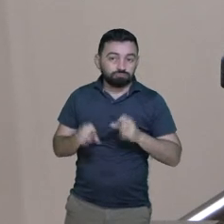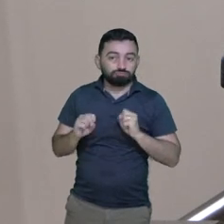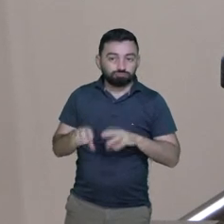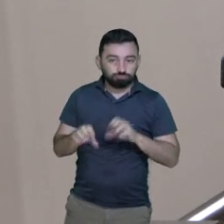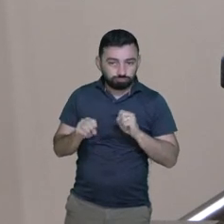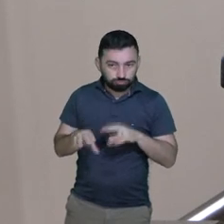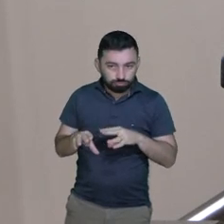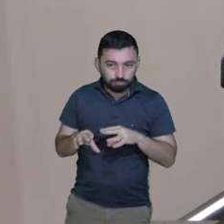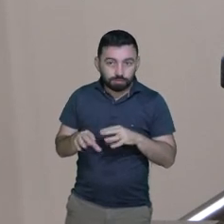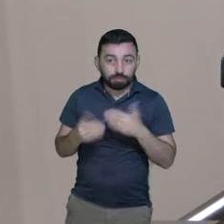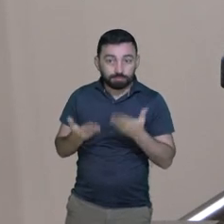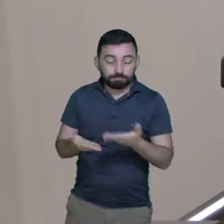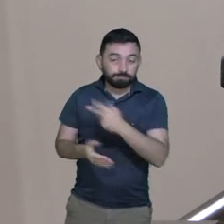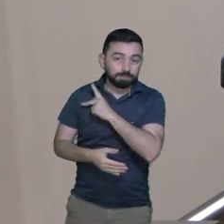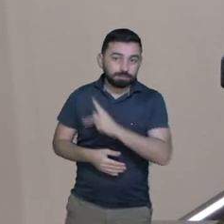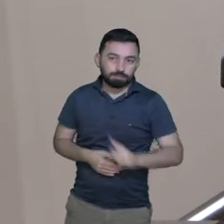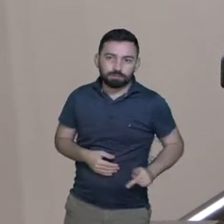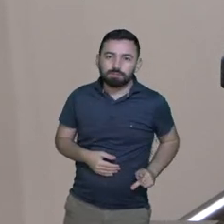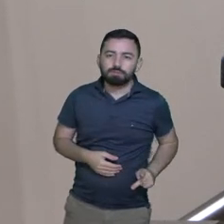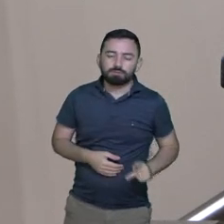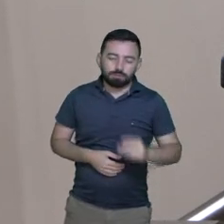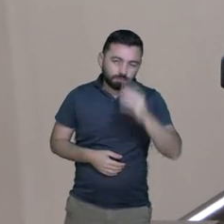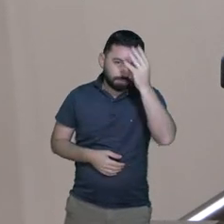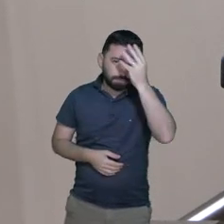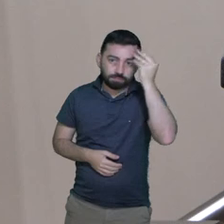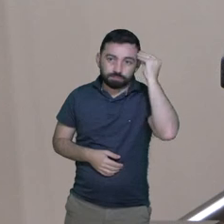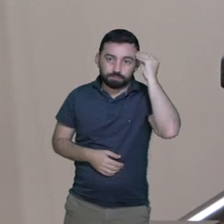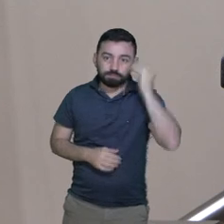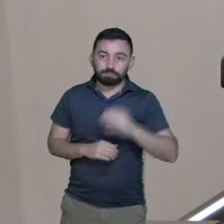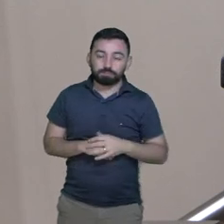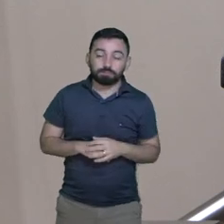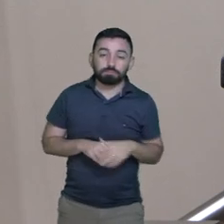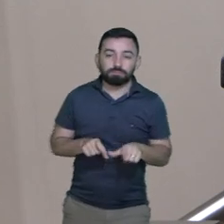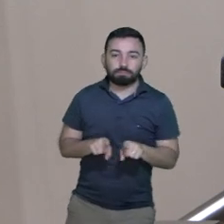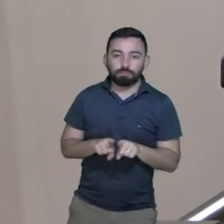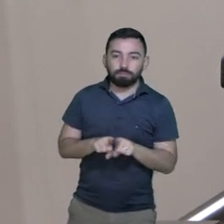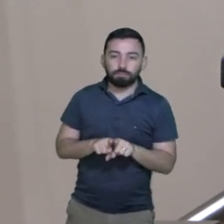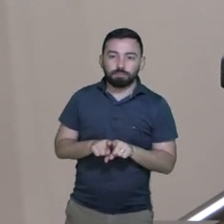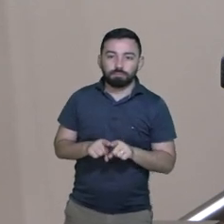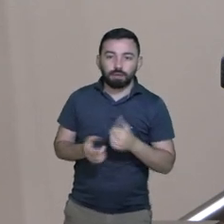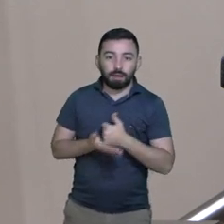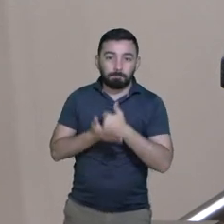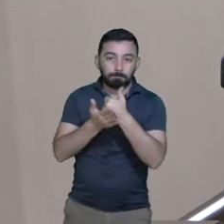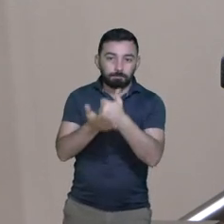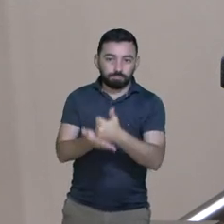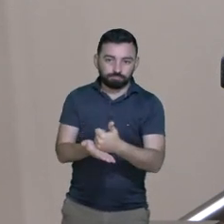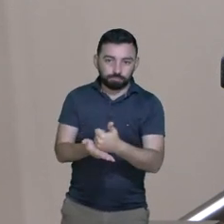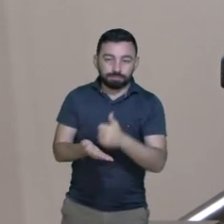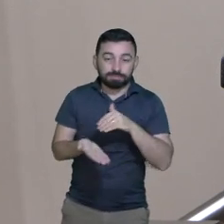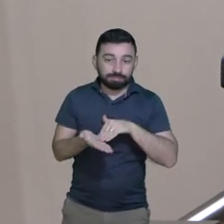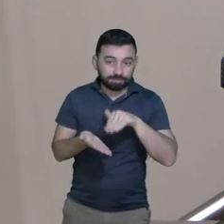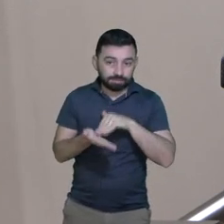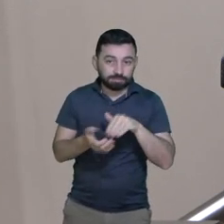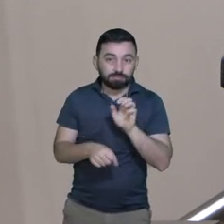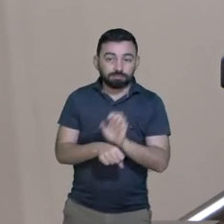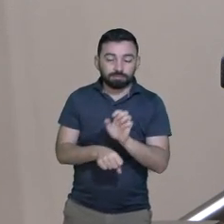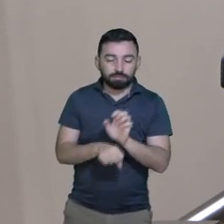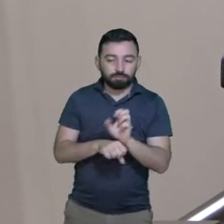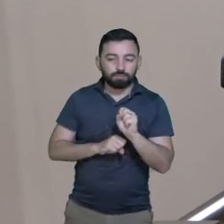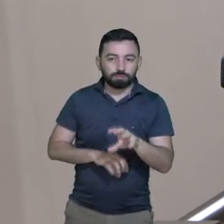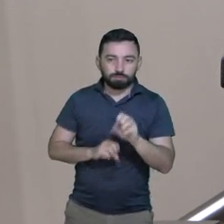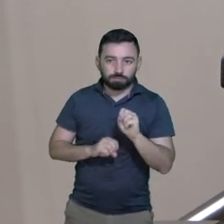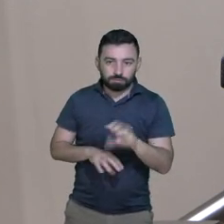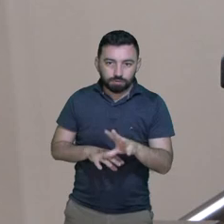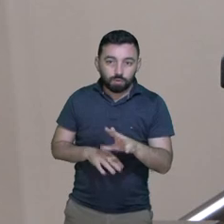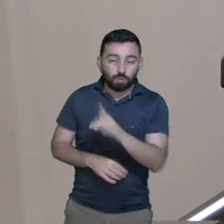que é presidida pela deputada carminate também conta com apoio a parceria de Secretaria de Estado e educação